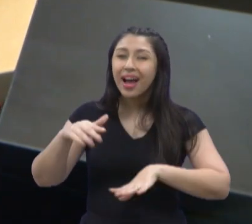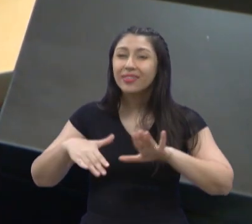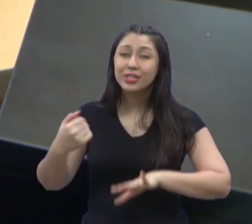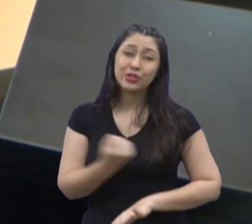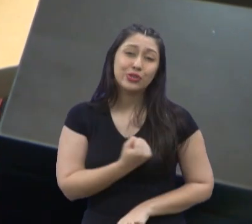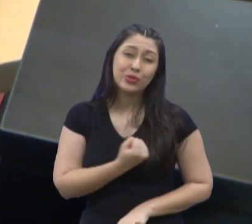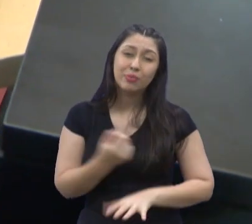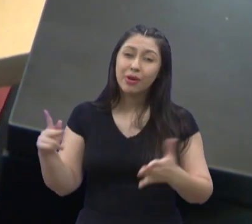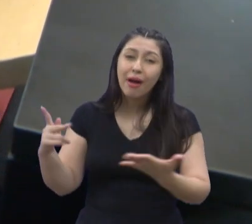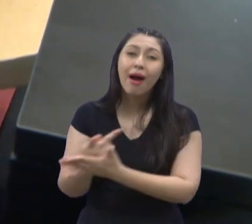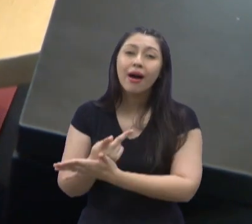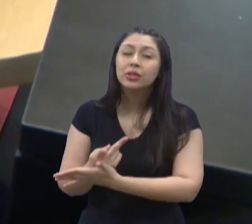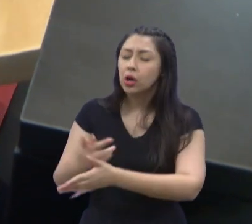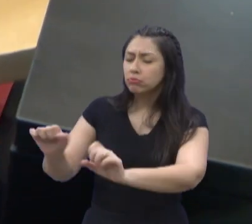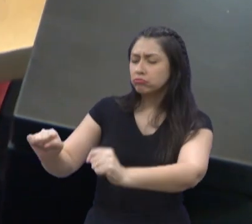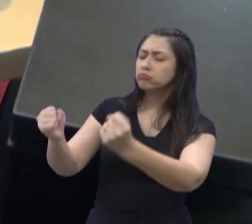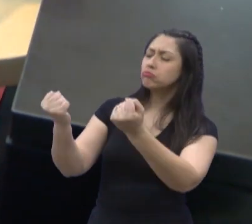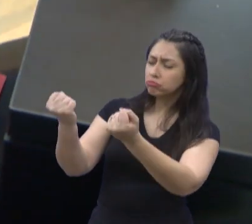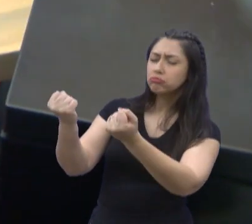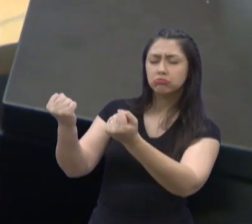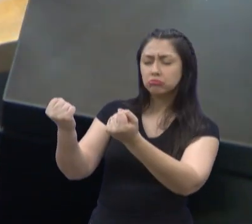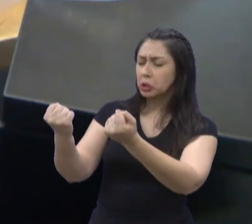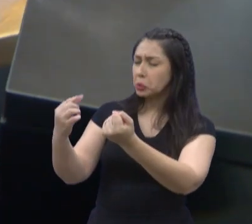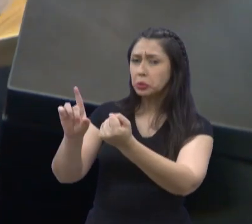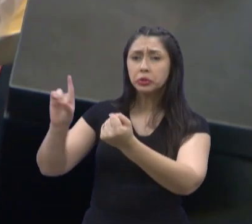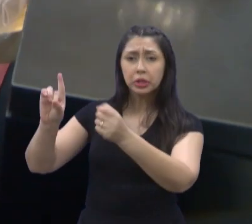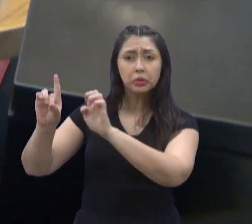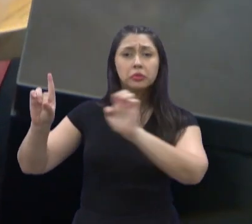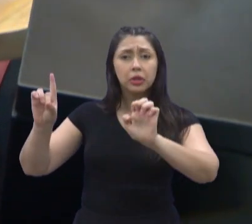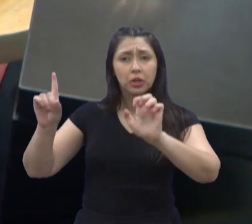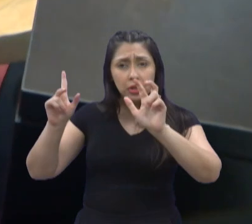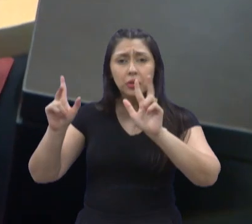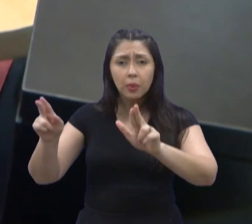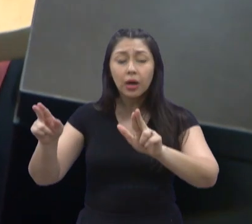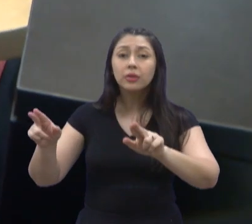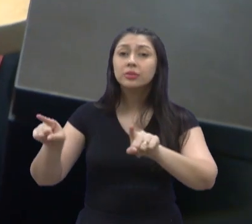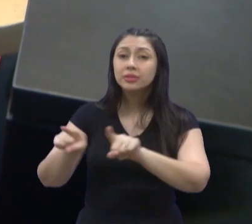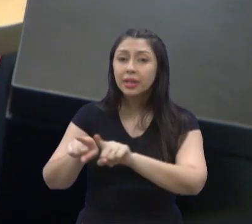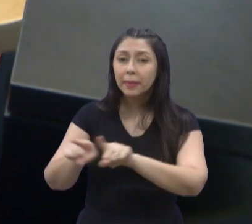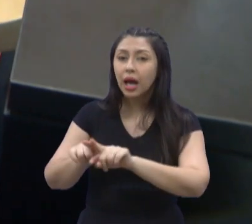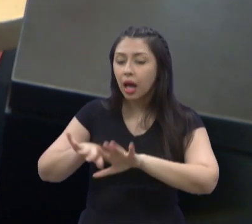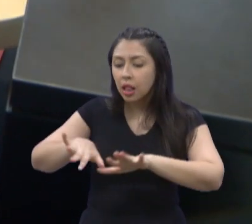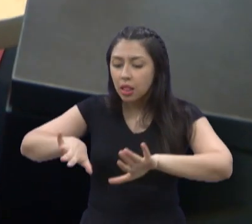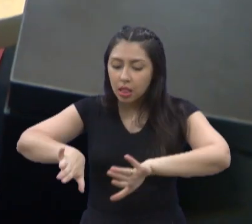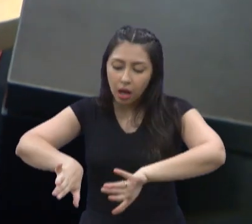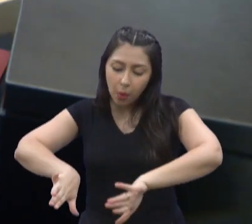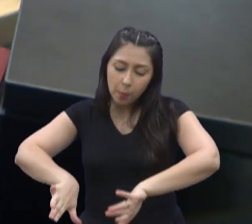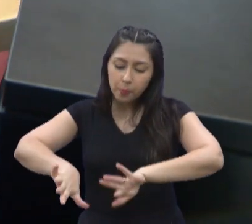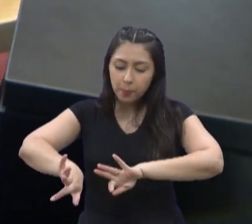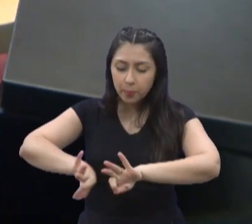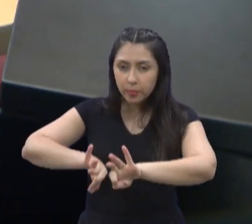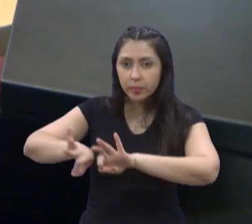trocada, que são 2 pares certinho, ó, direito e esquerdo. O jeito certo da gente passar, a gente fala seda ou plástico